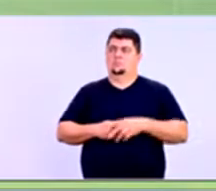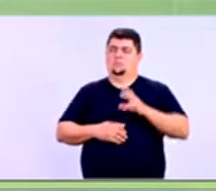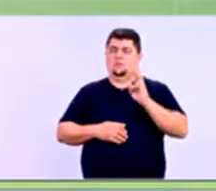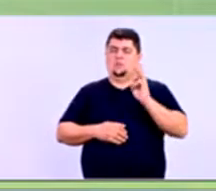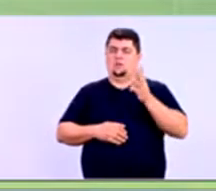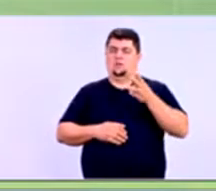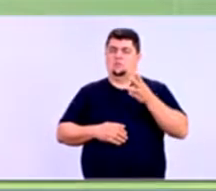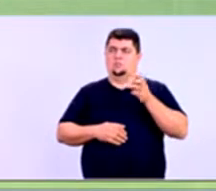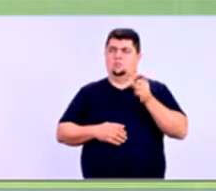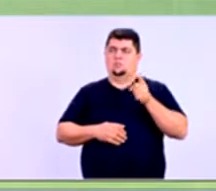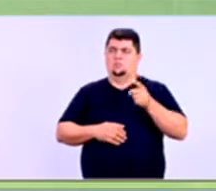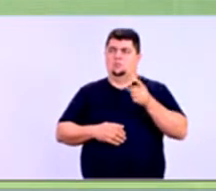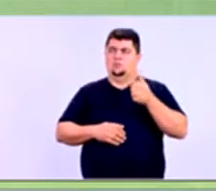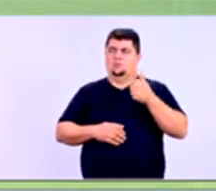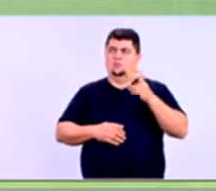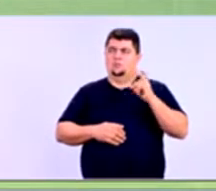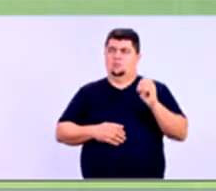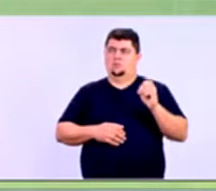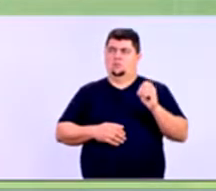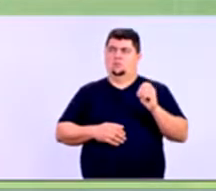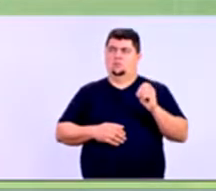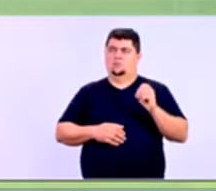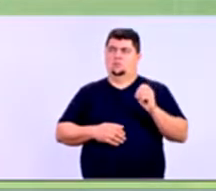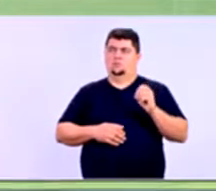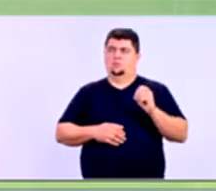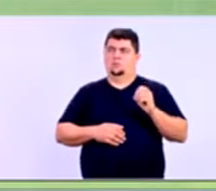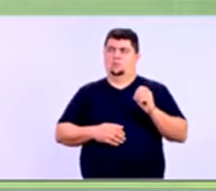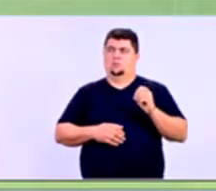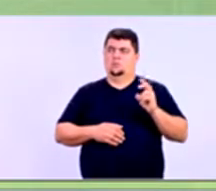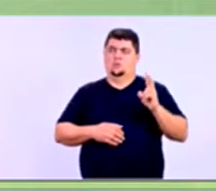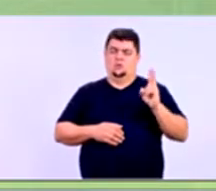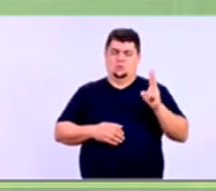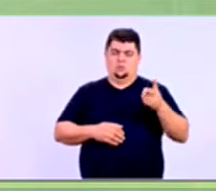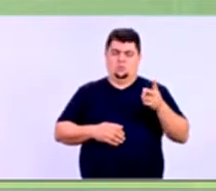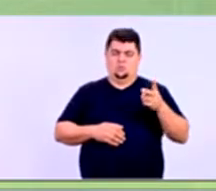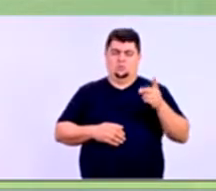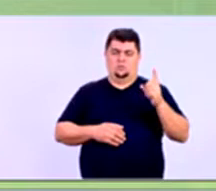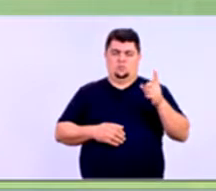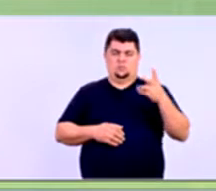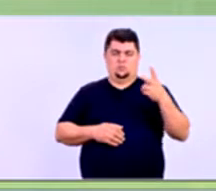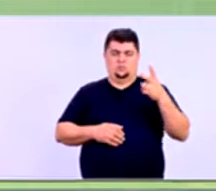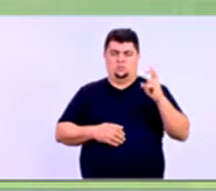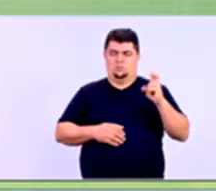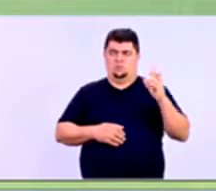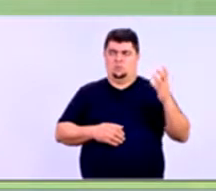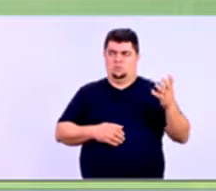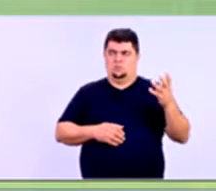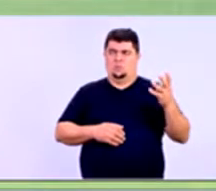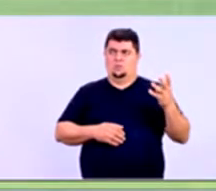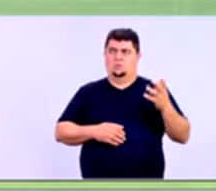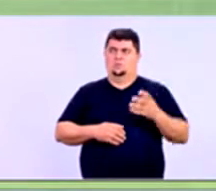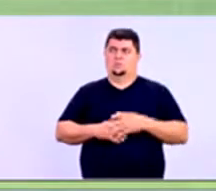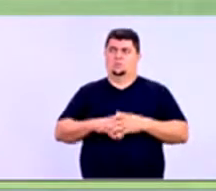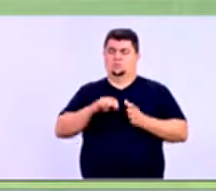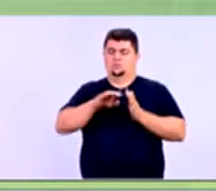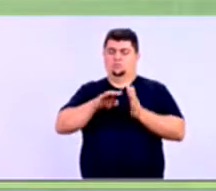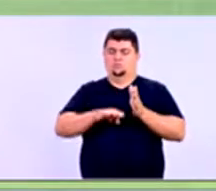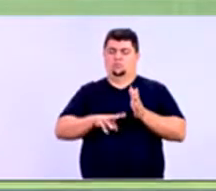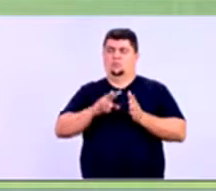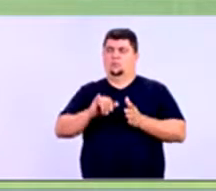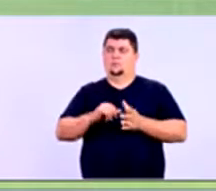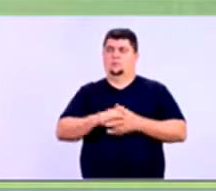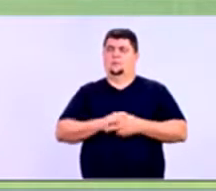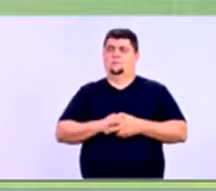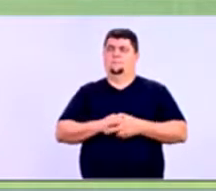3.000, significa que eu estou pagando 2.000 da dívida. E assim sucessivamente. Então,